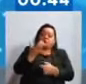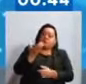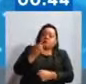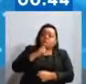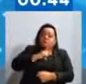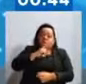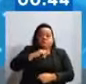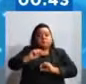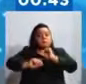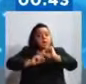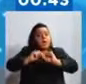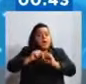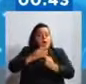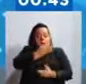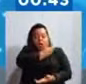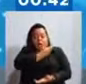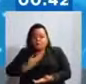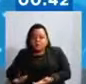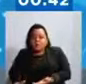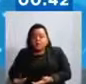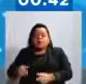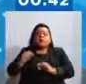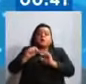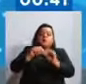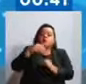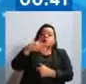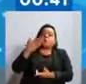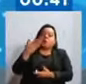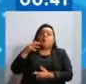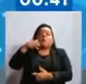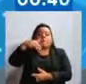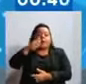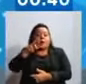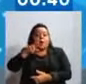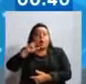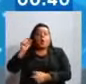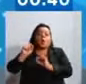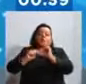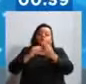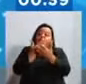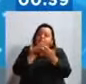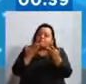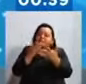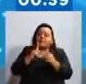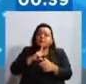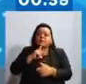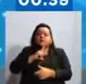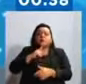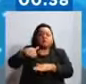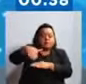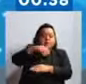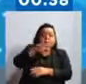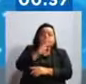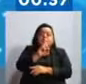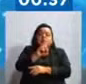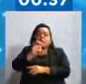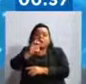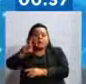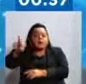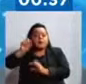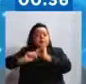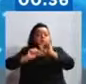é com o governador Marcos Rocha. Uma parceria de sucesso. Através do DR, nós iremos fazer todas as recuperações das vicinais.